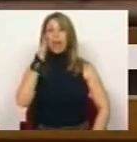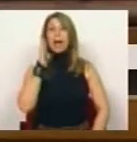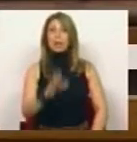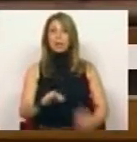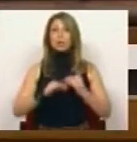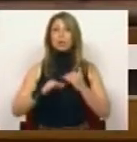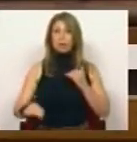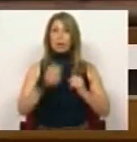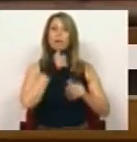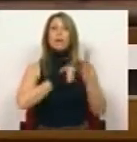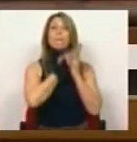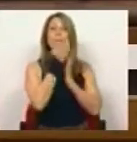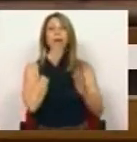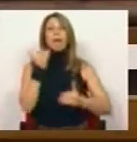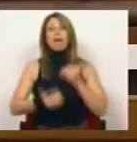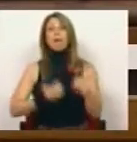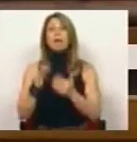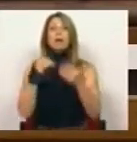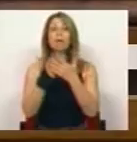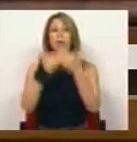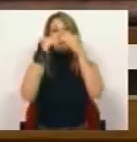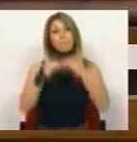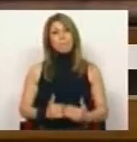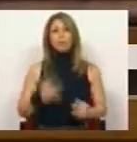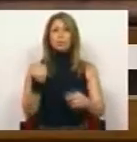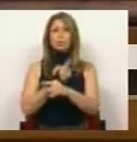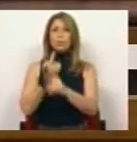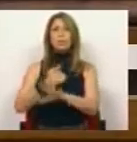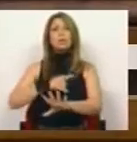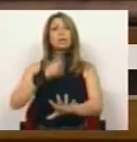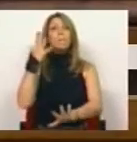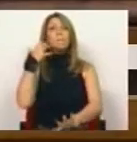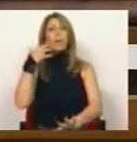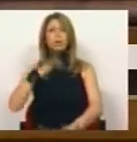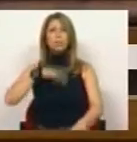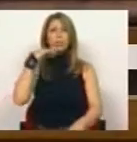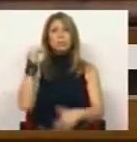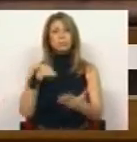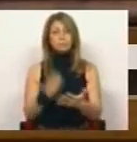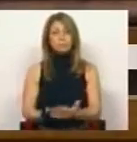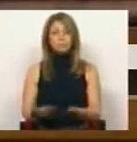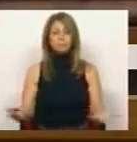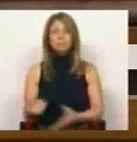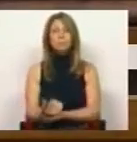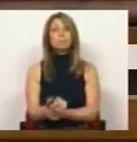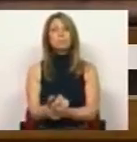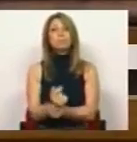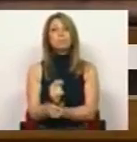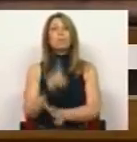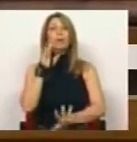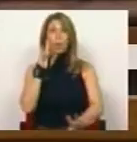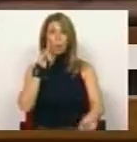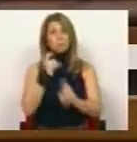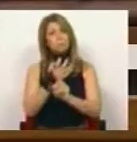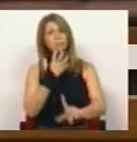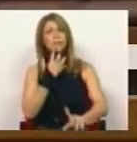medidas eficazes para reduzir os resíduos de plástico. Em bom rigor, ignorou-se largamente ao longo das